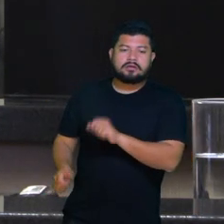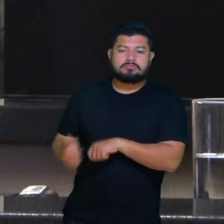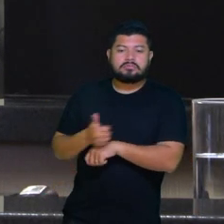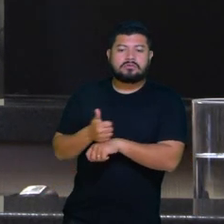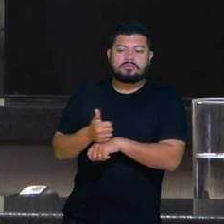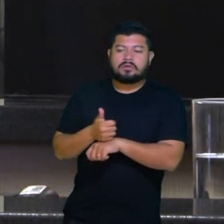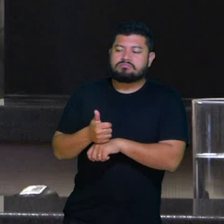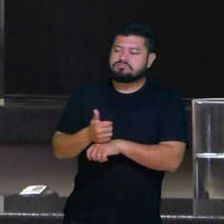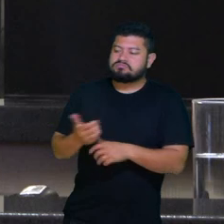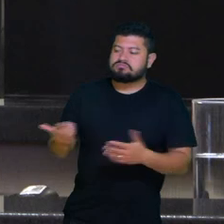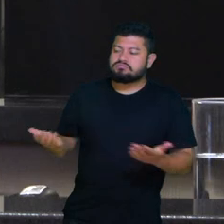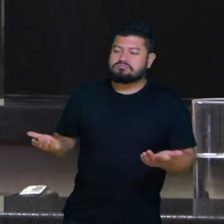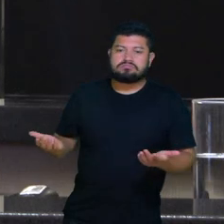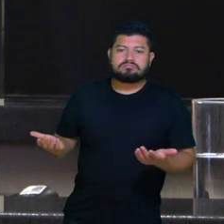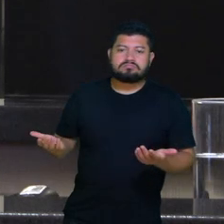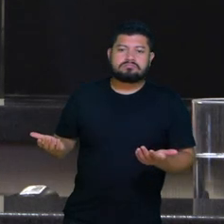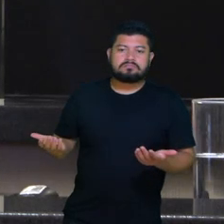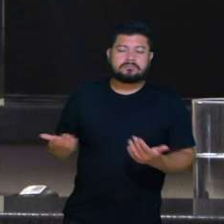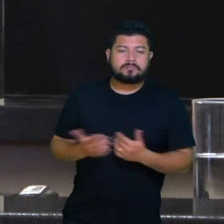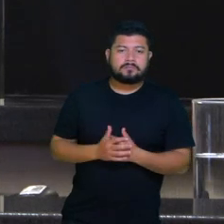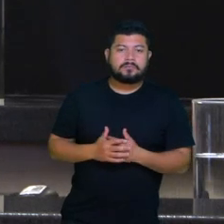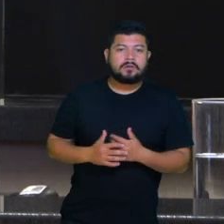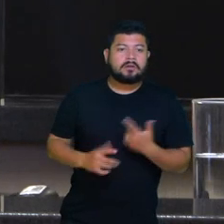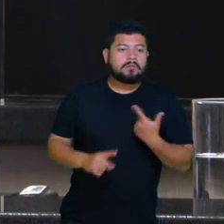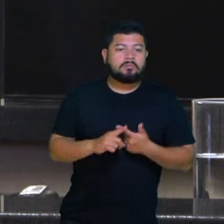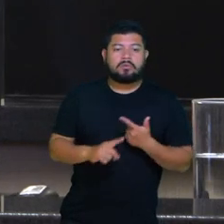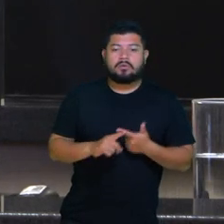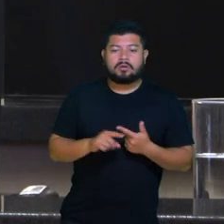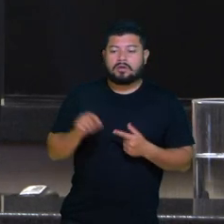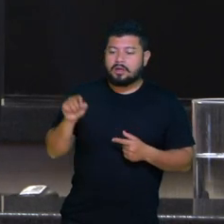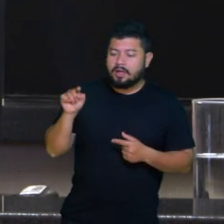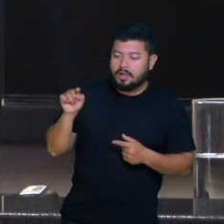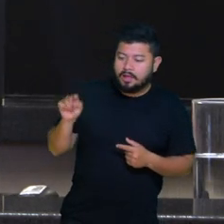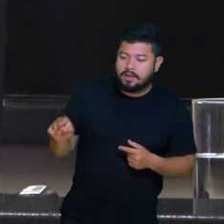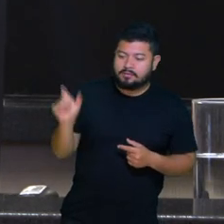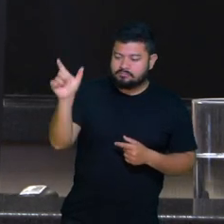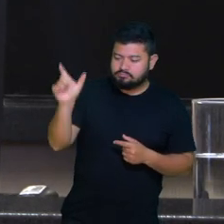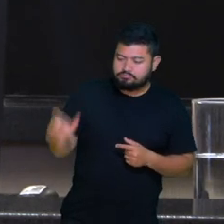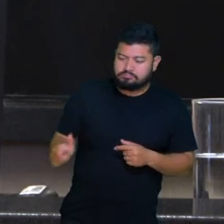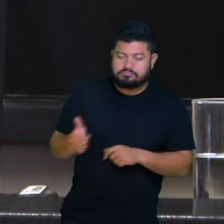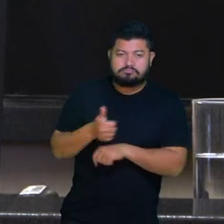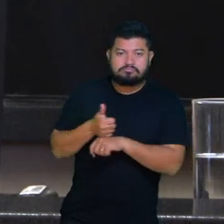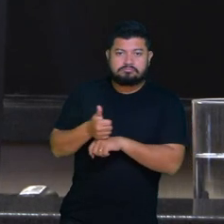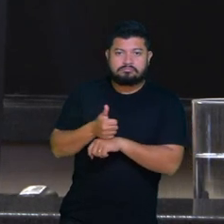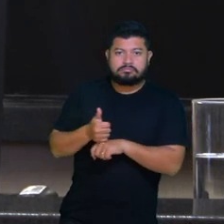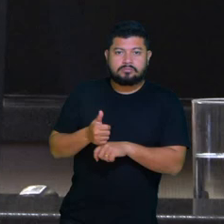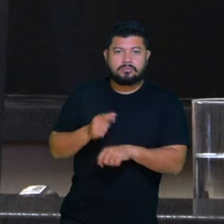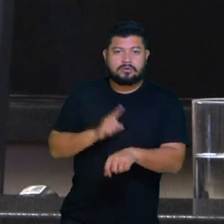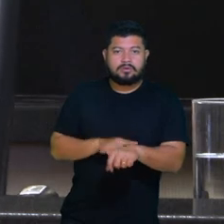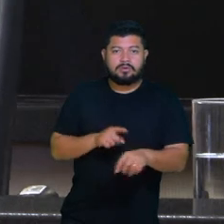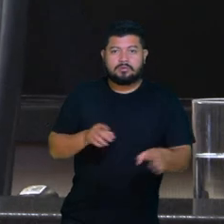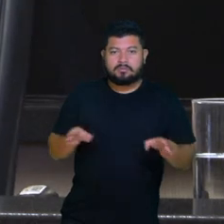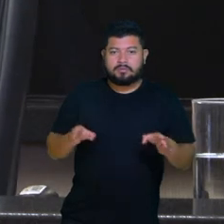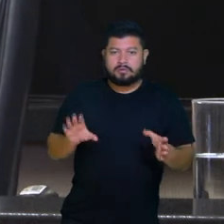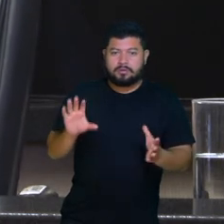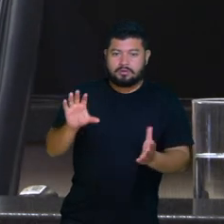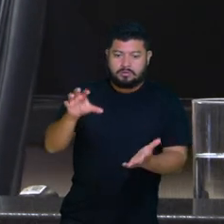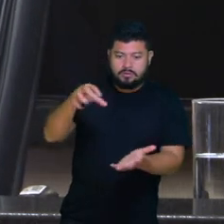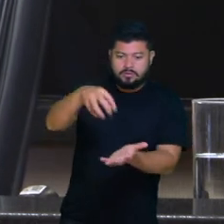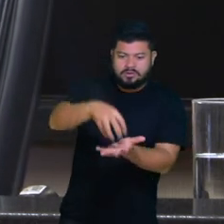profissional E por que que esse profissional está no momento no centro de uma